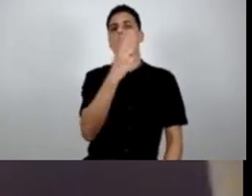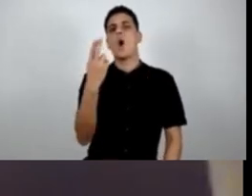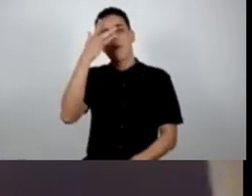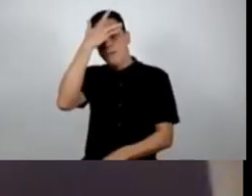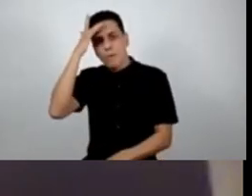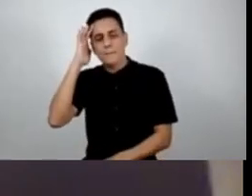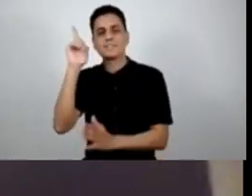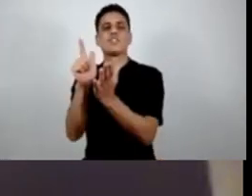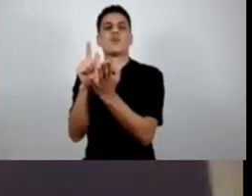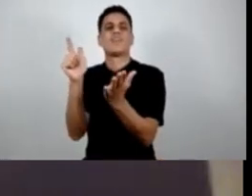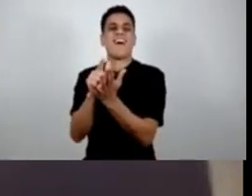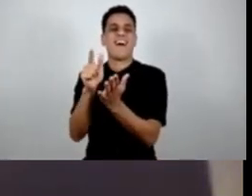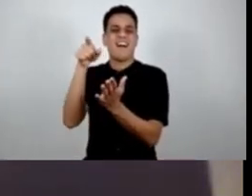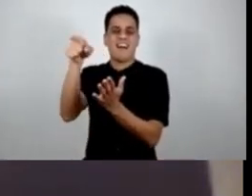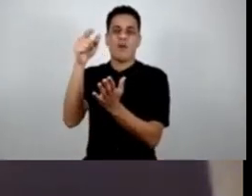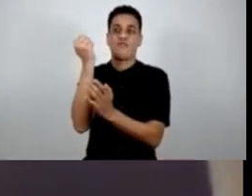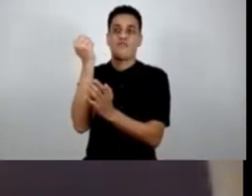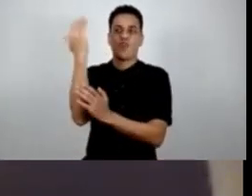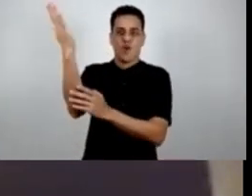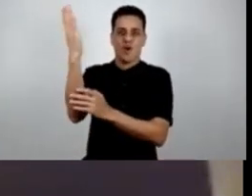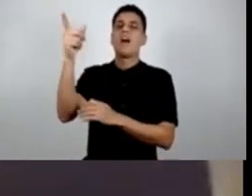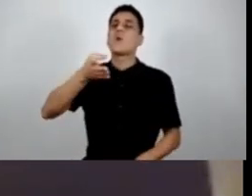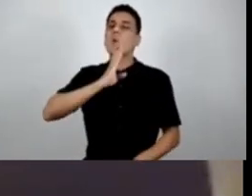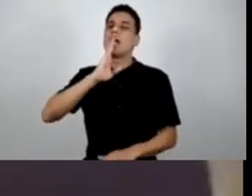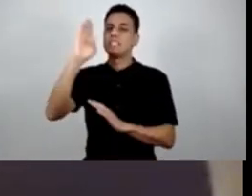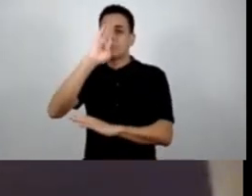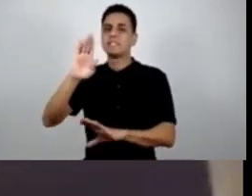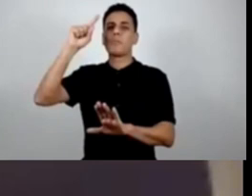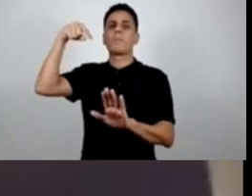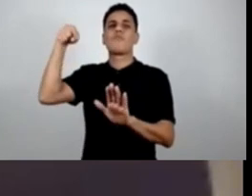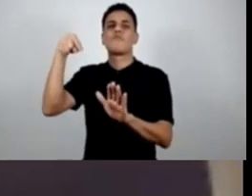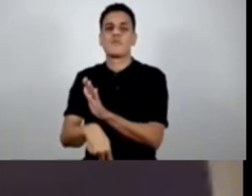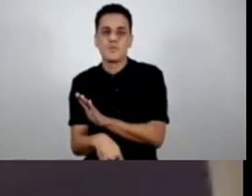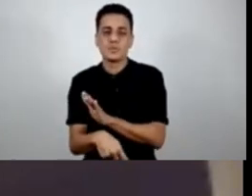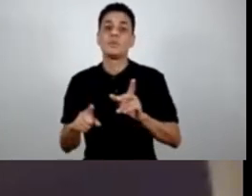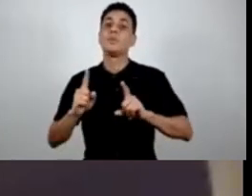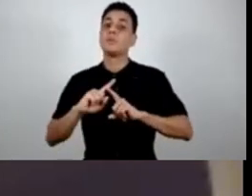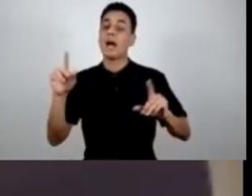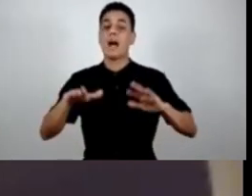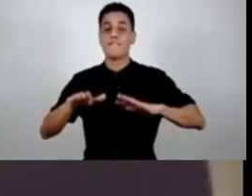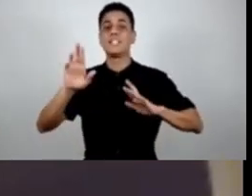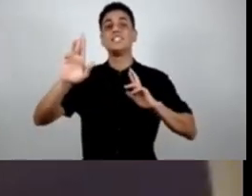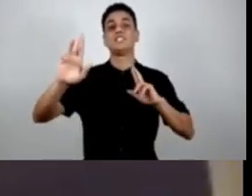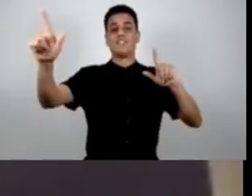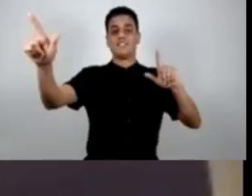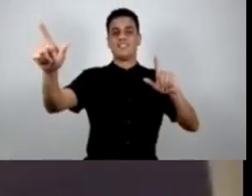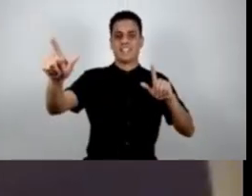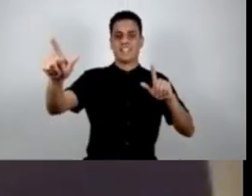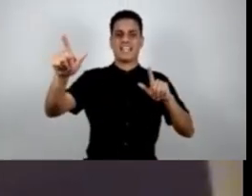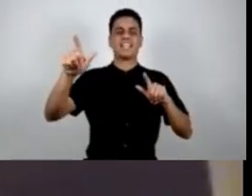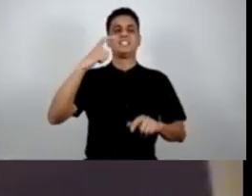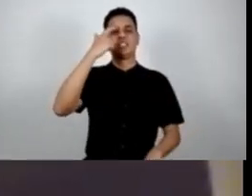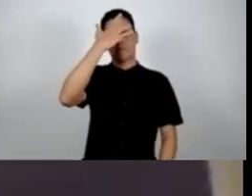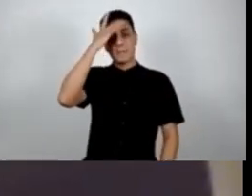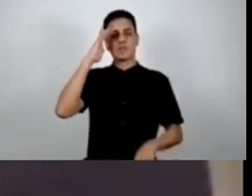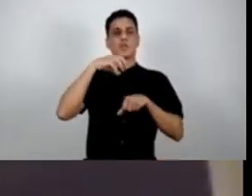do Brasil muito, muito, muito profundo, que vai ser diferente, provavelmente, do conhecimento do turista que vai para